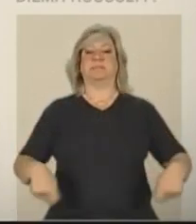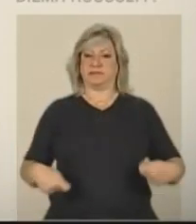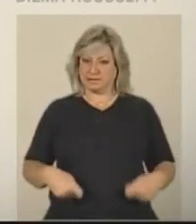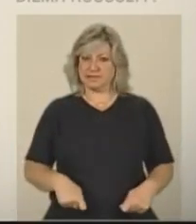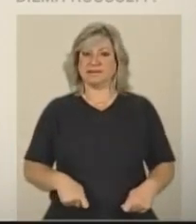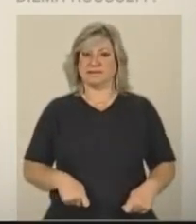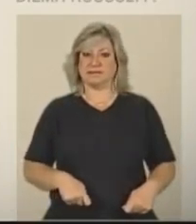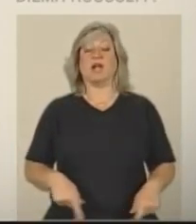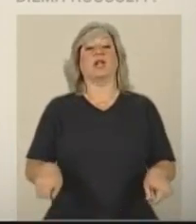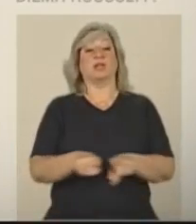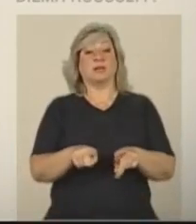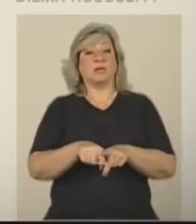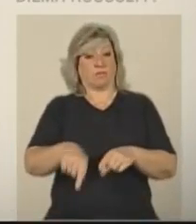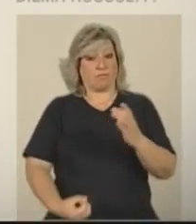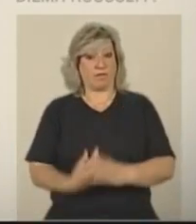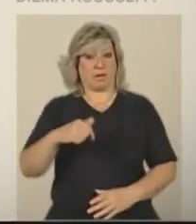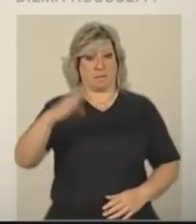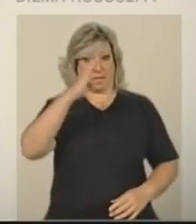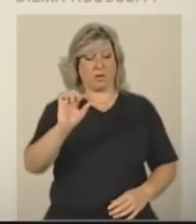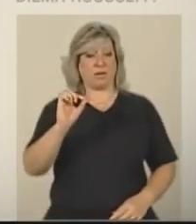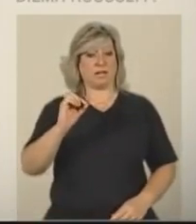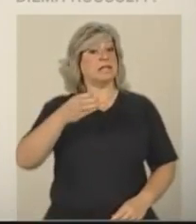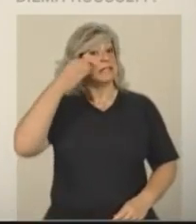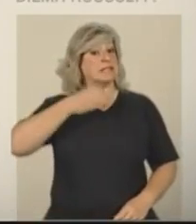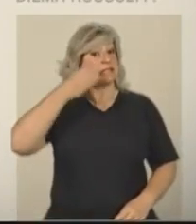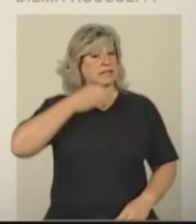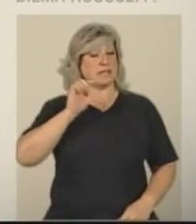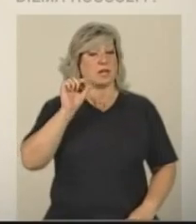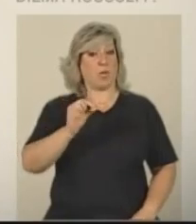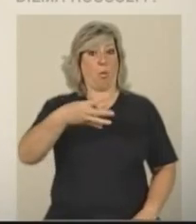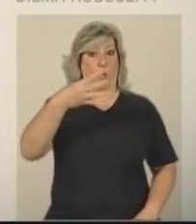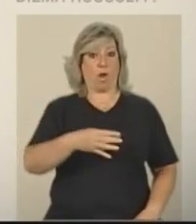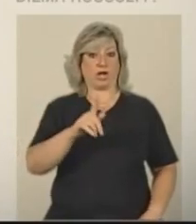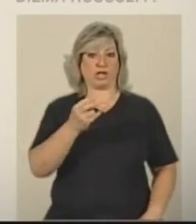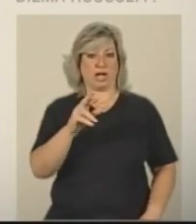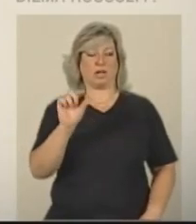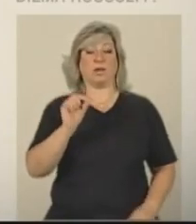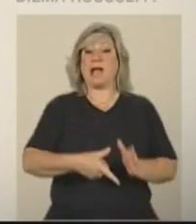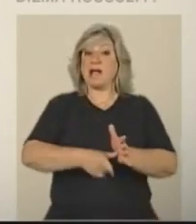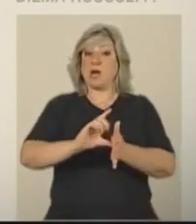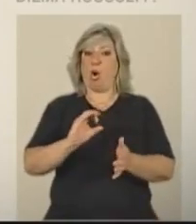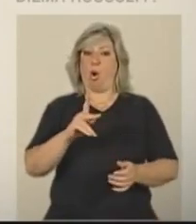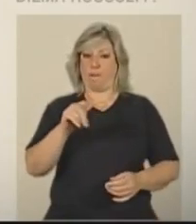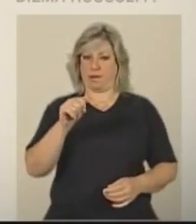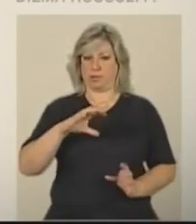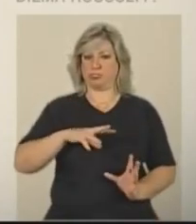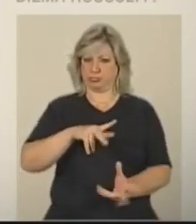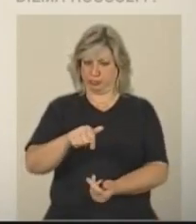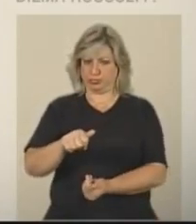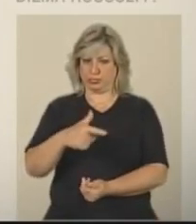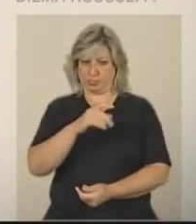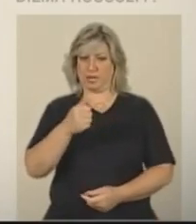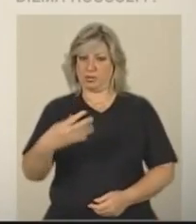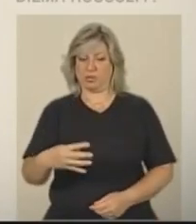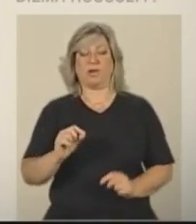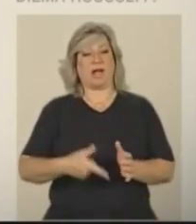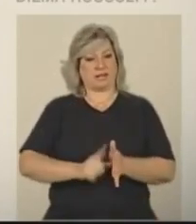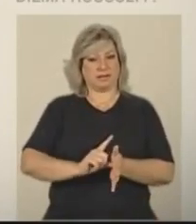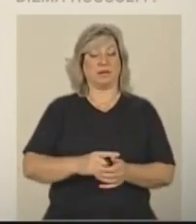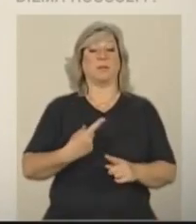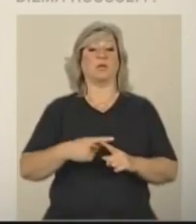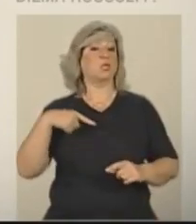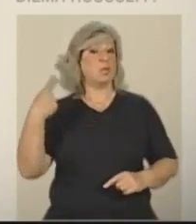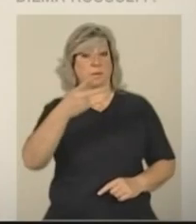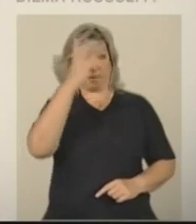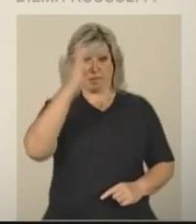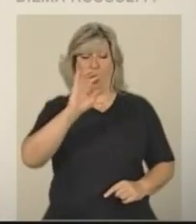vamos implantar no Brasil o celular de quarta geração antes da Copa do Mundo. Significa que os brasileiros e quem